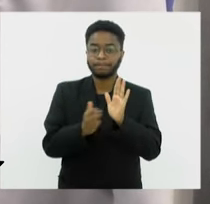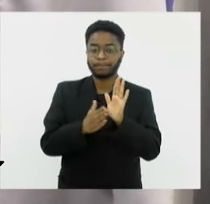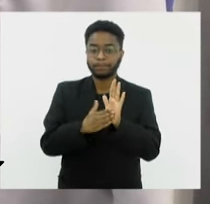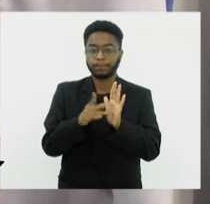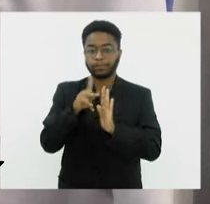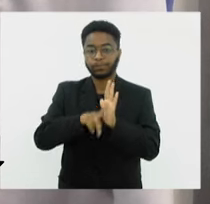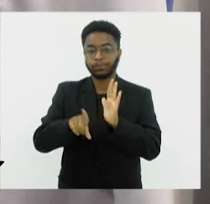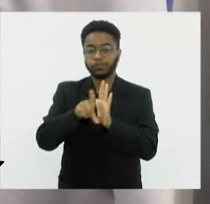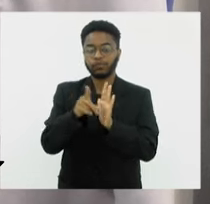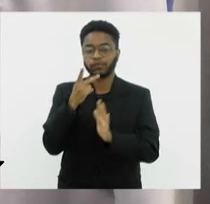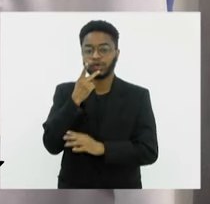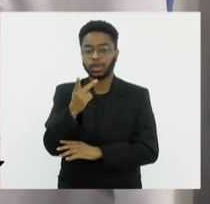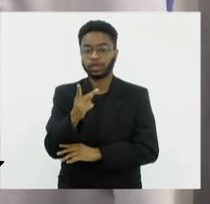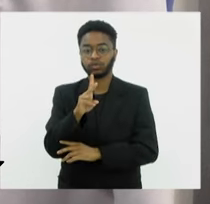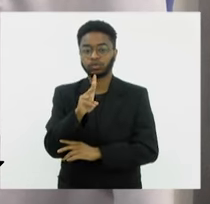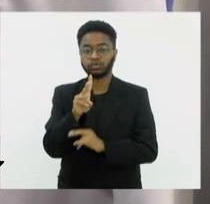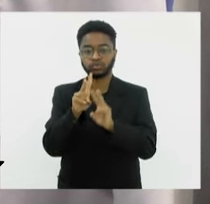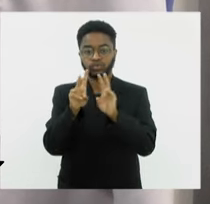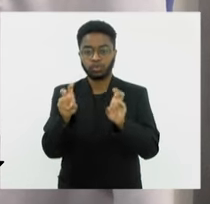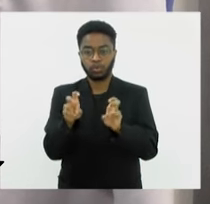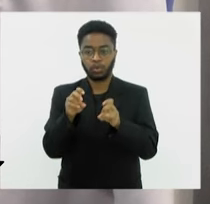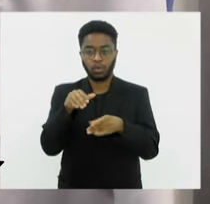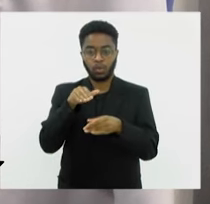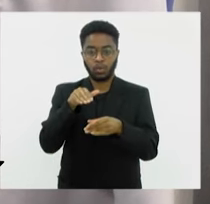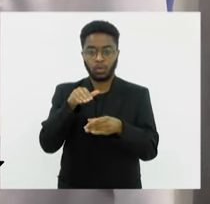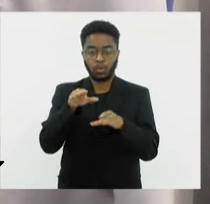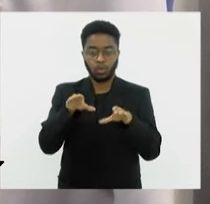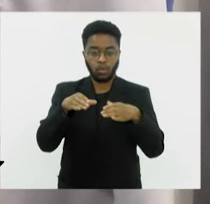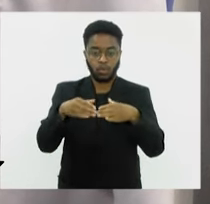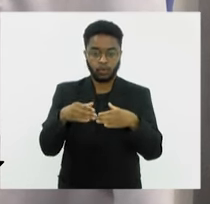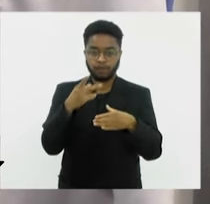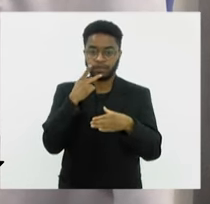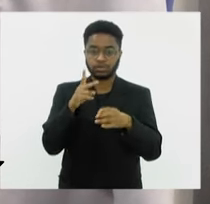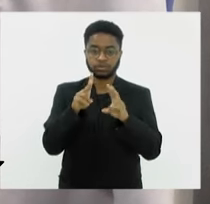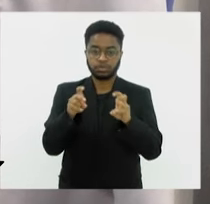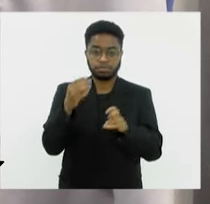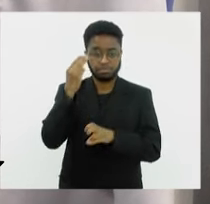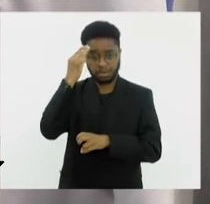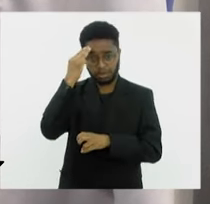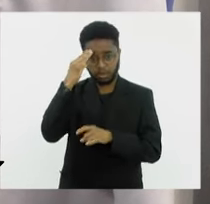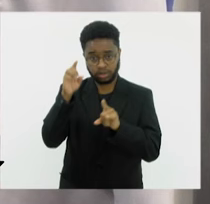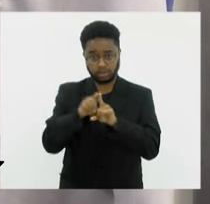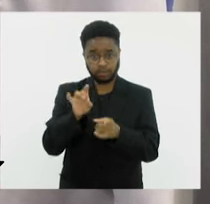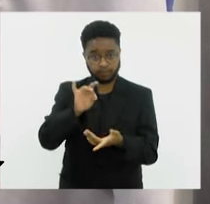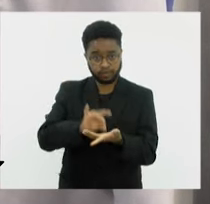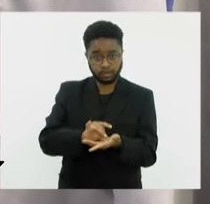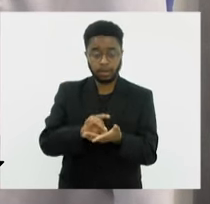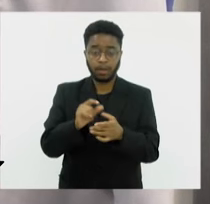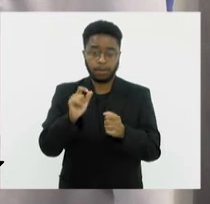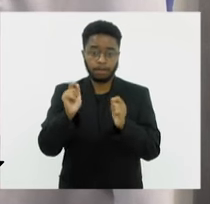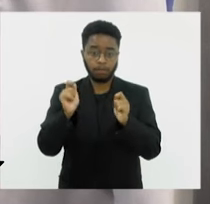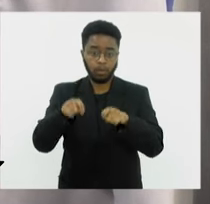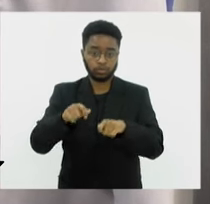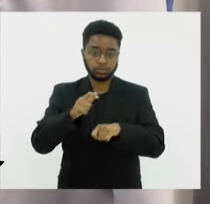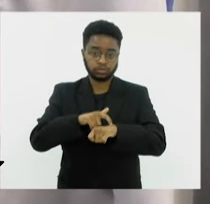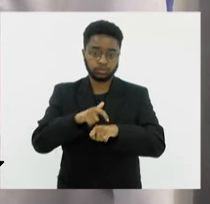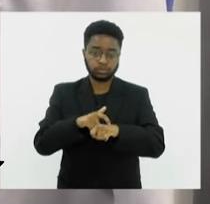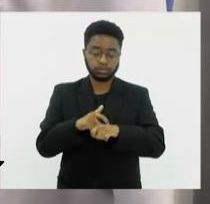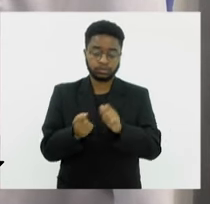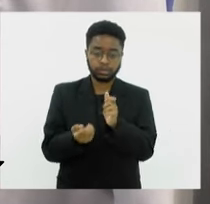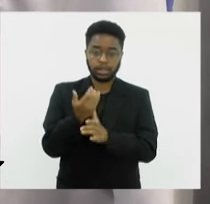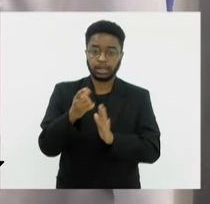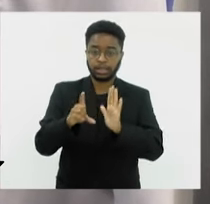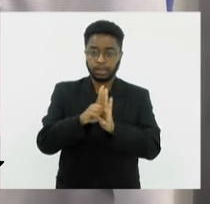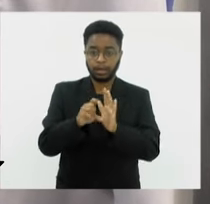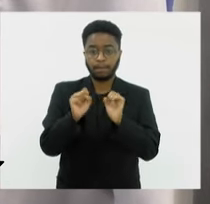lei fazendo menção a um comitê que não especifica de memória e verdade, pode, inclusive, na aplicação da lei,